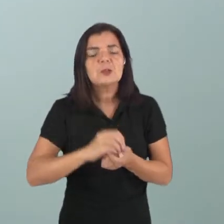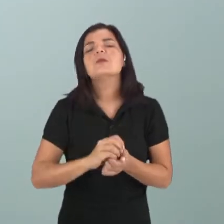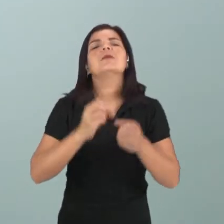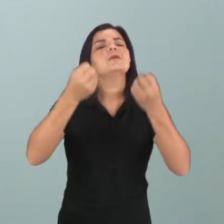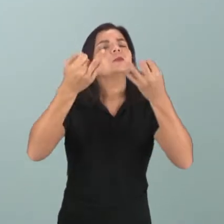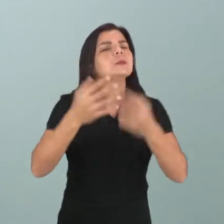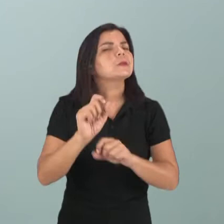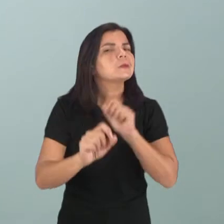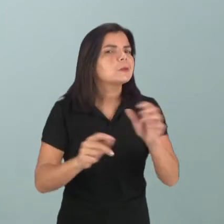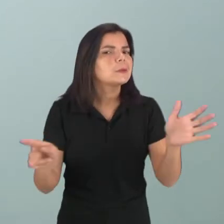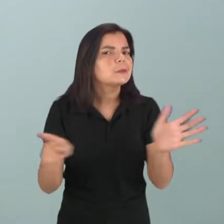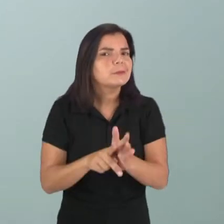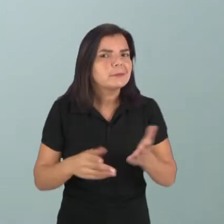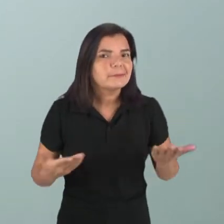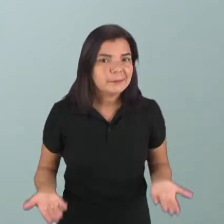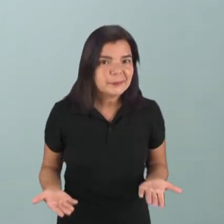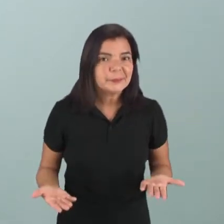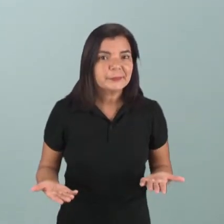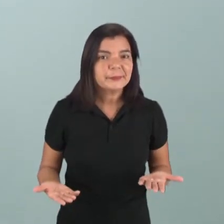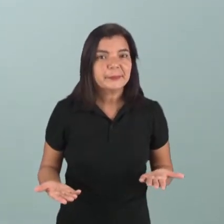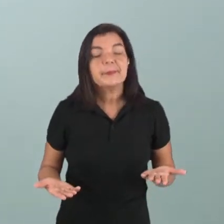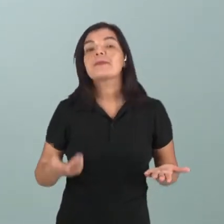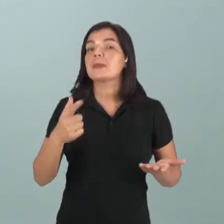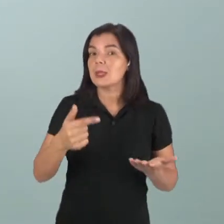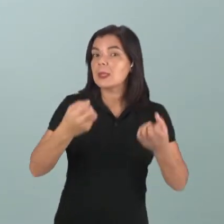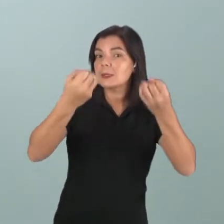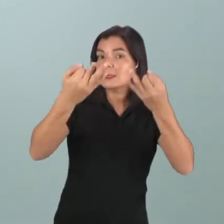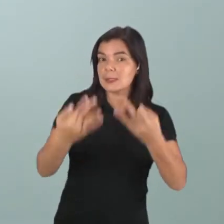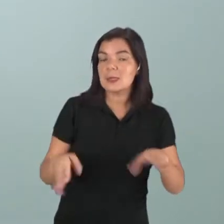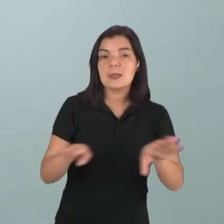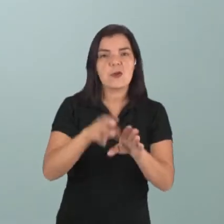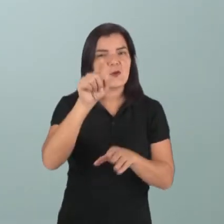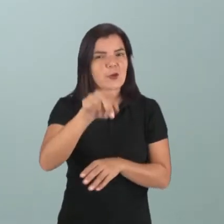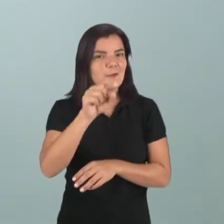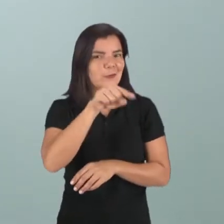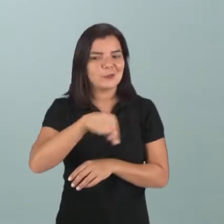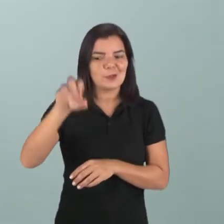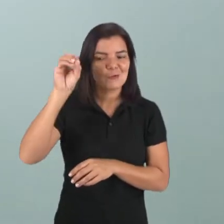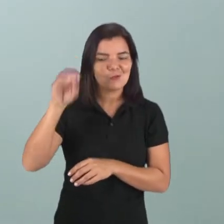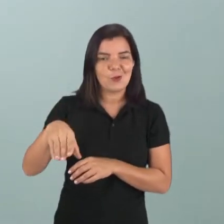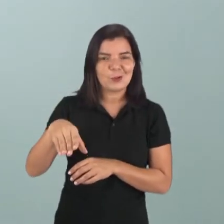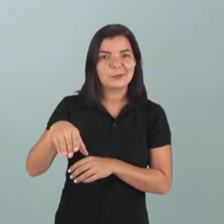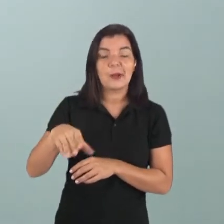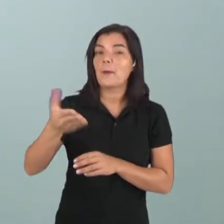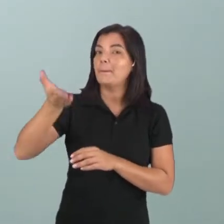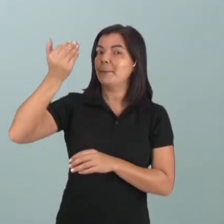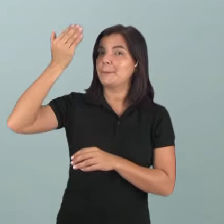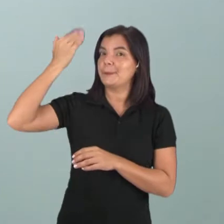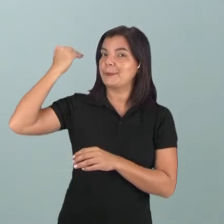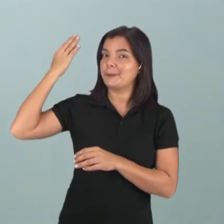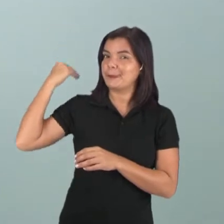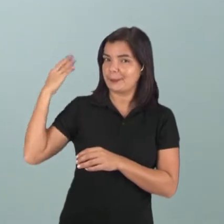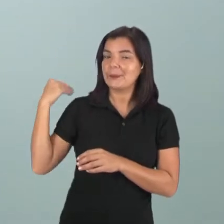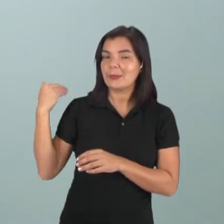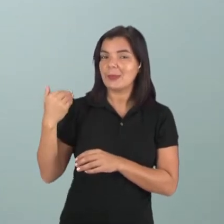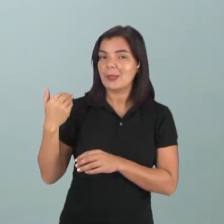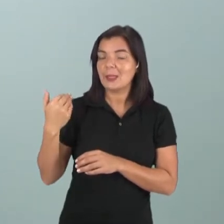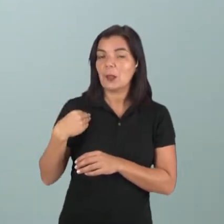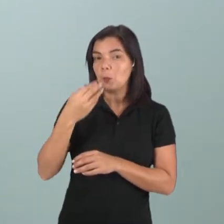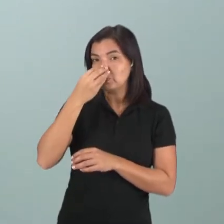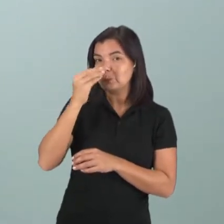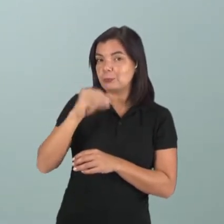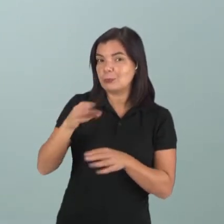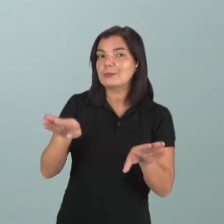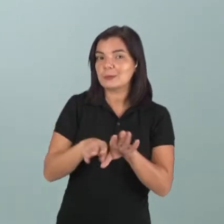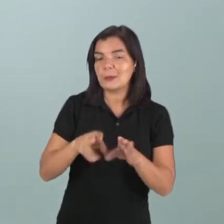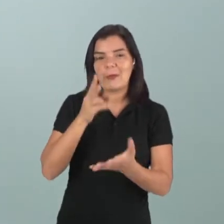que nós estamos falando especificamente? Estamos falando daquele que você joga, aliás, jogava no passado, porque não é correto a gente desprezar o